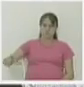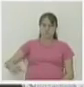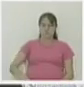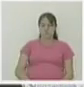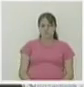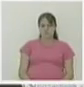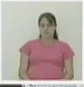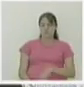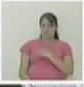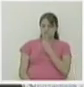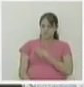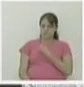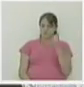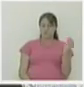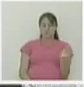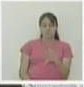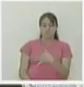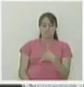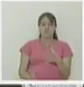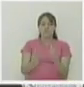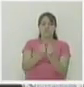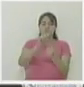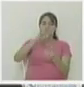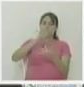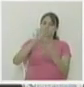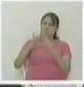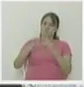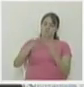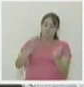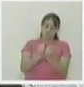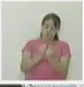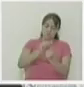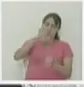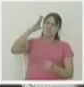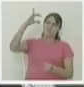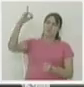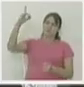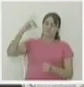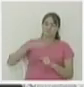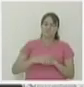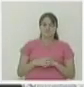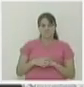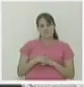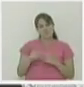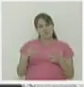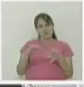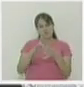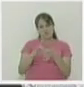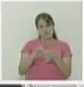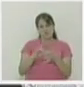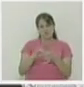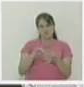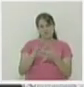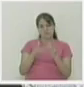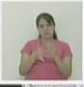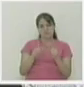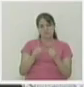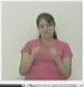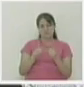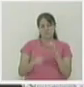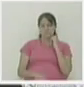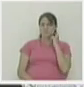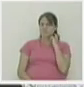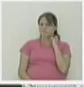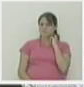é nascer do alto. Meus irmãos, esta é a aliança que o Senhor